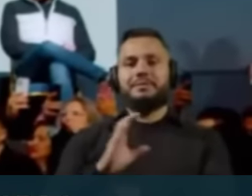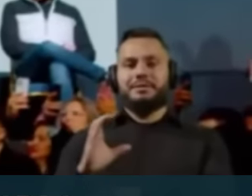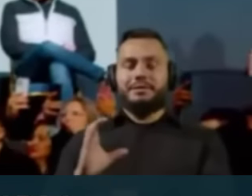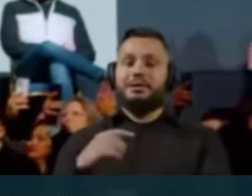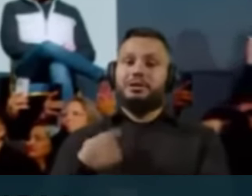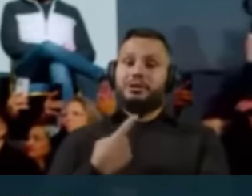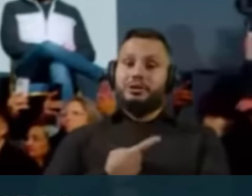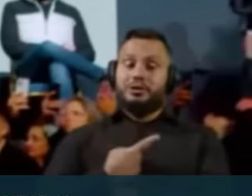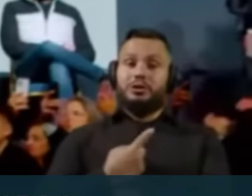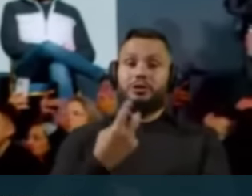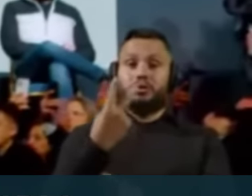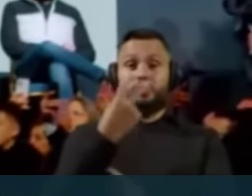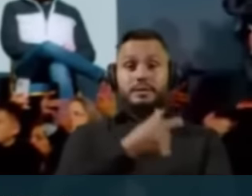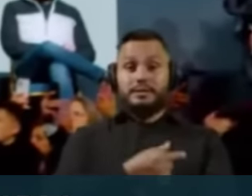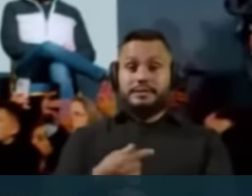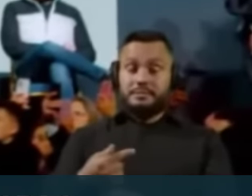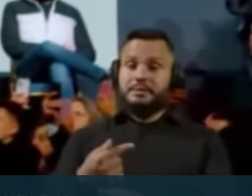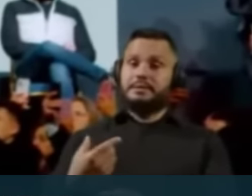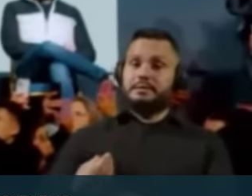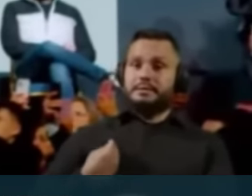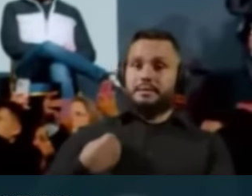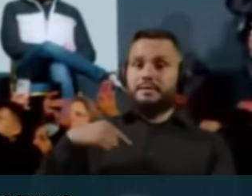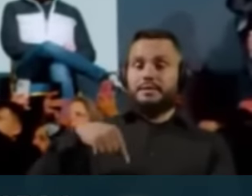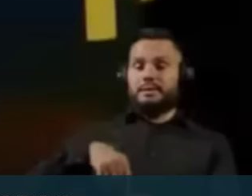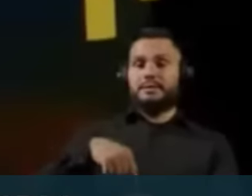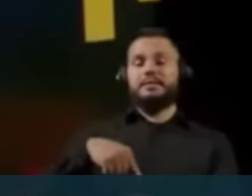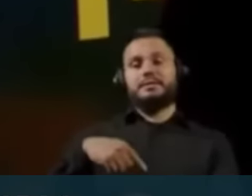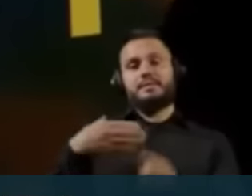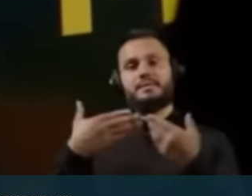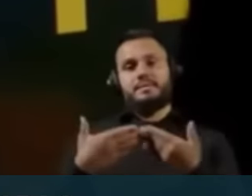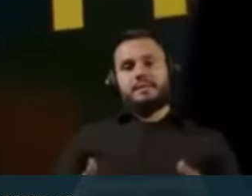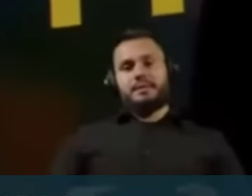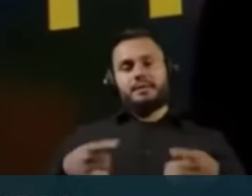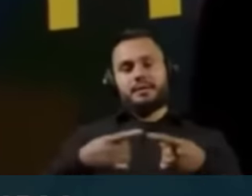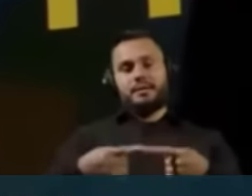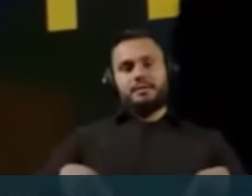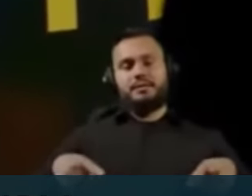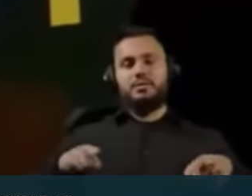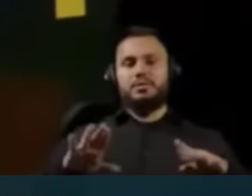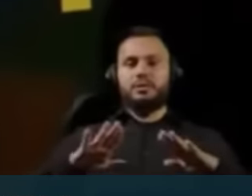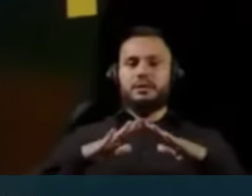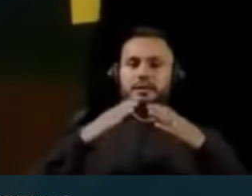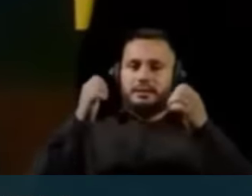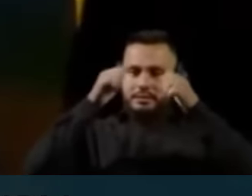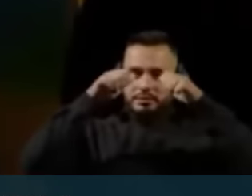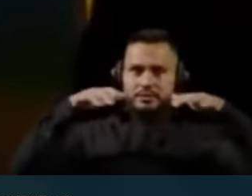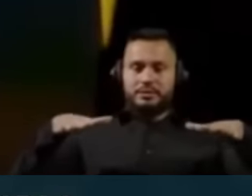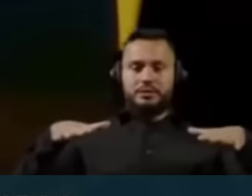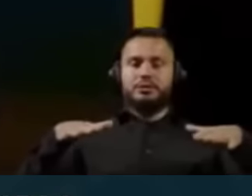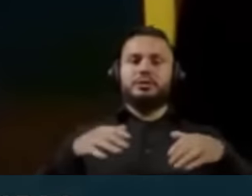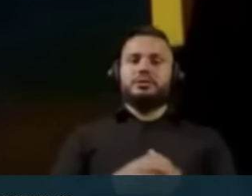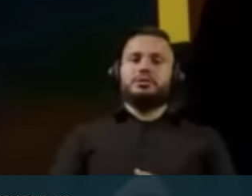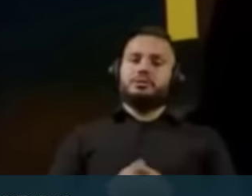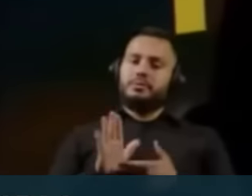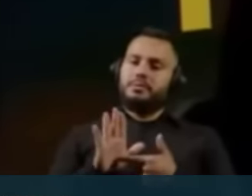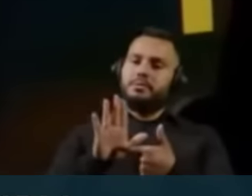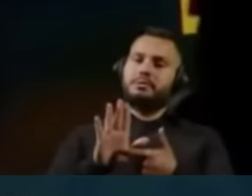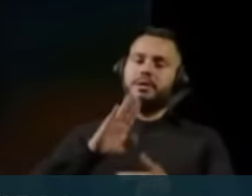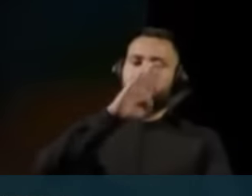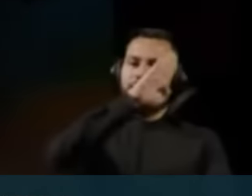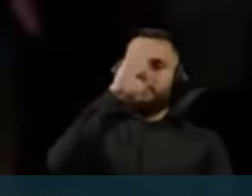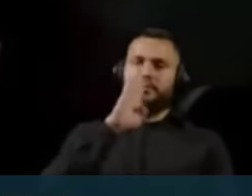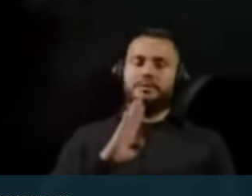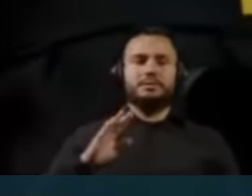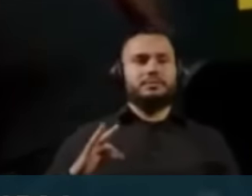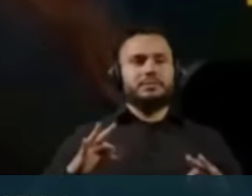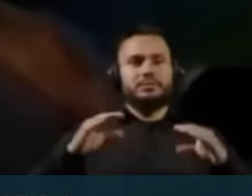há 2 semanas para inaugurar a Casa do Autista e para passar essa mensagem para o Brasil, para as